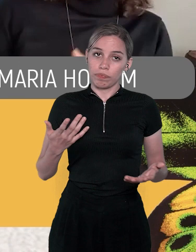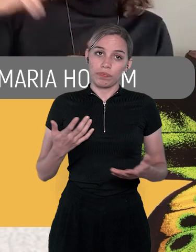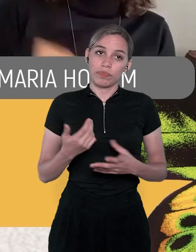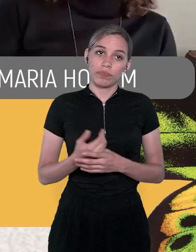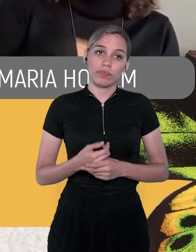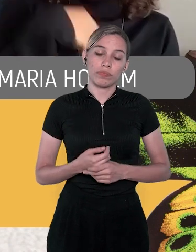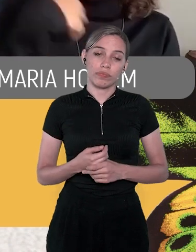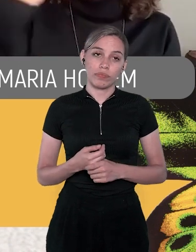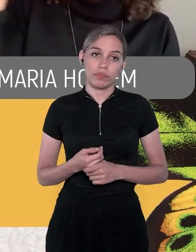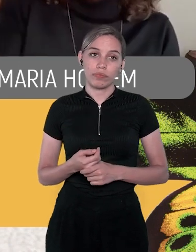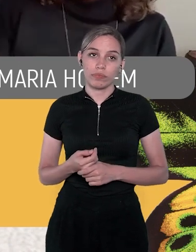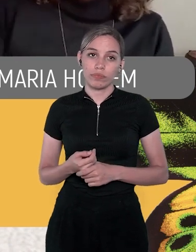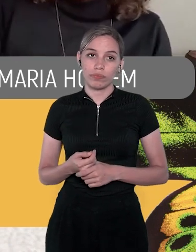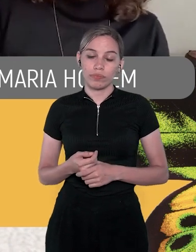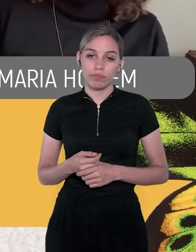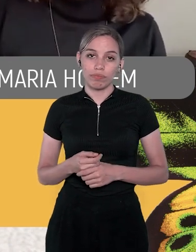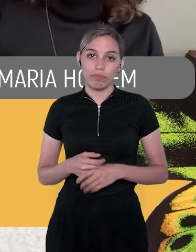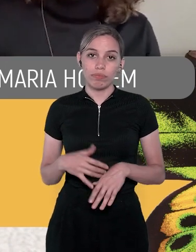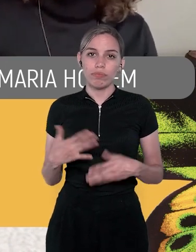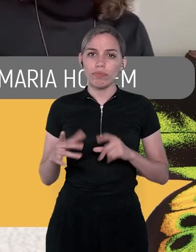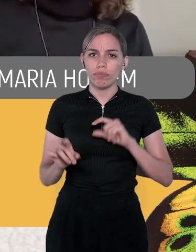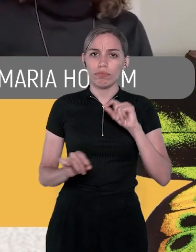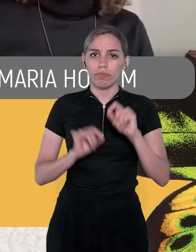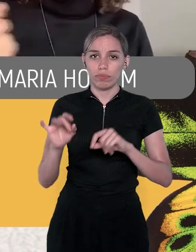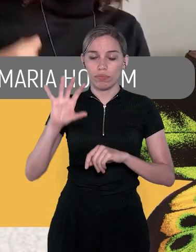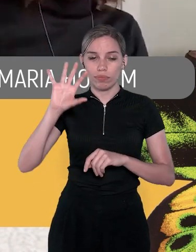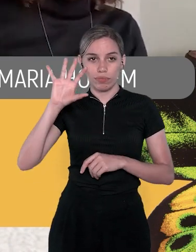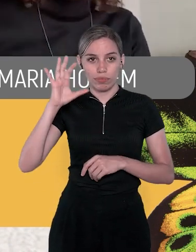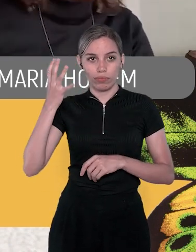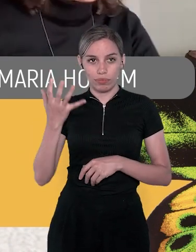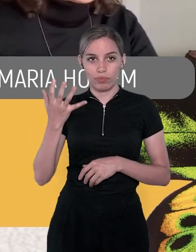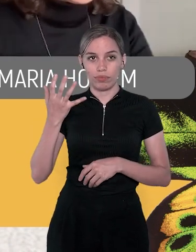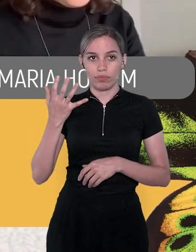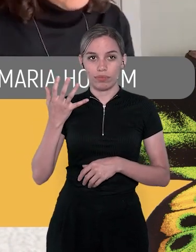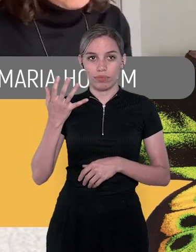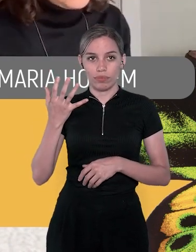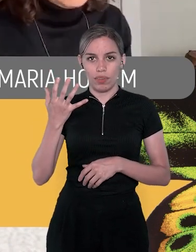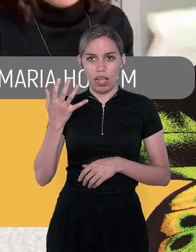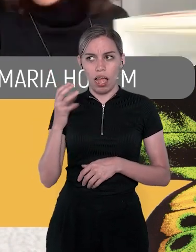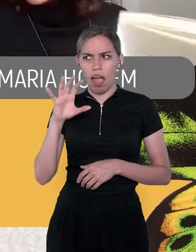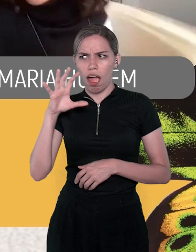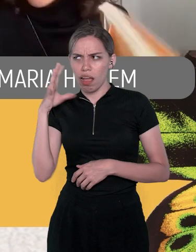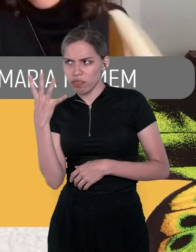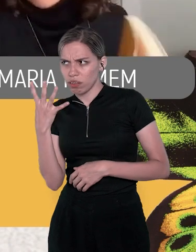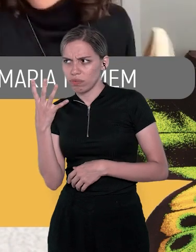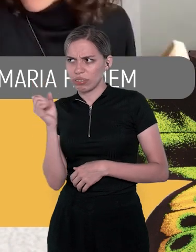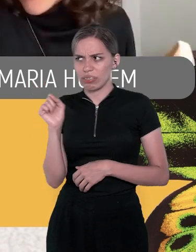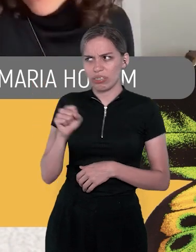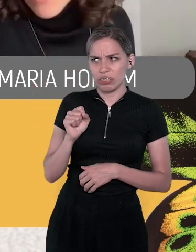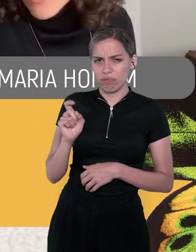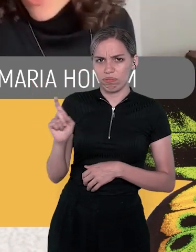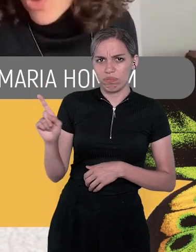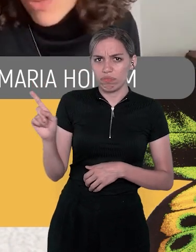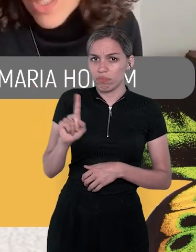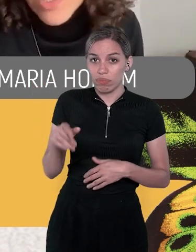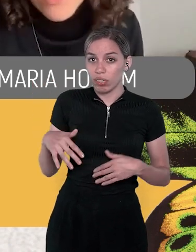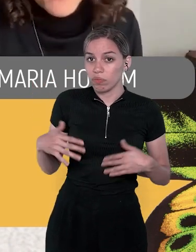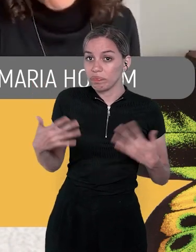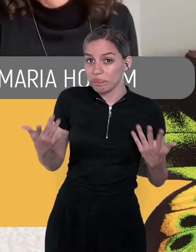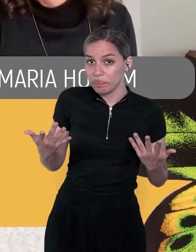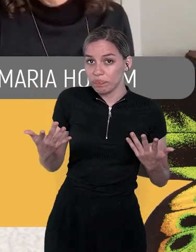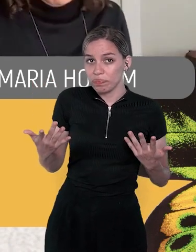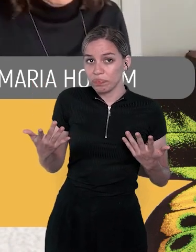Aí o que você resolve? Você resolve, não sei se você resolve,